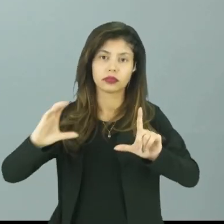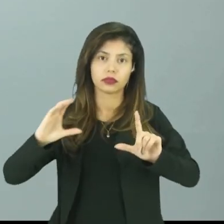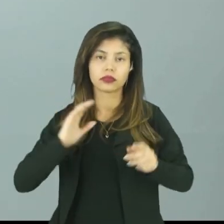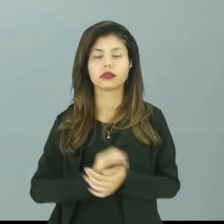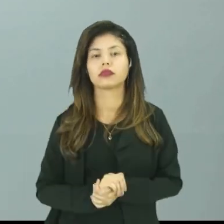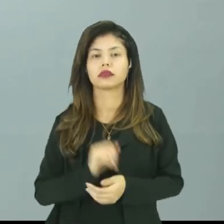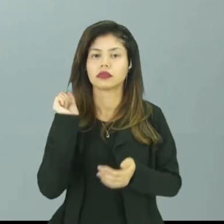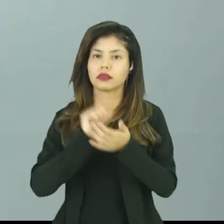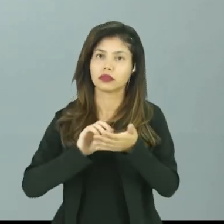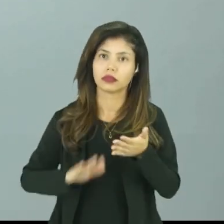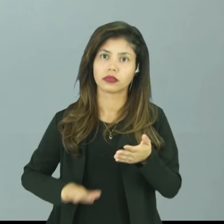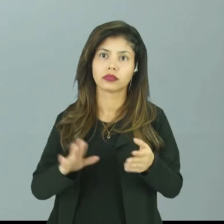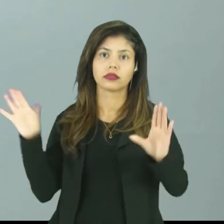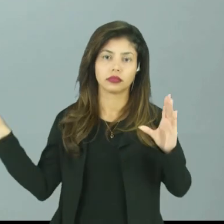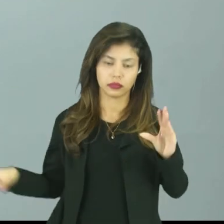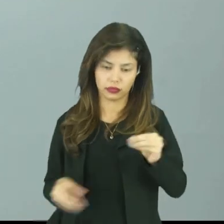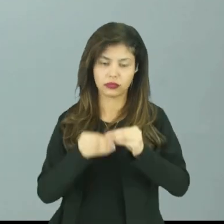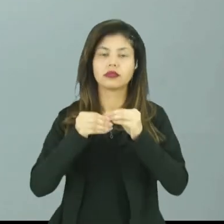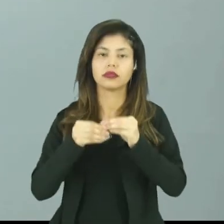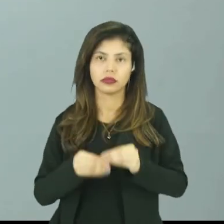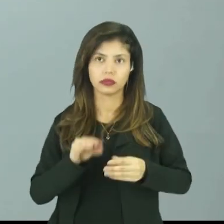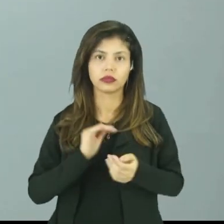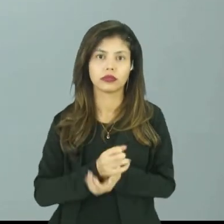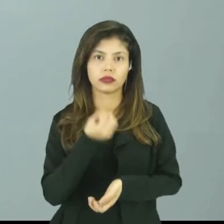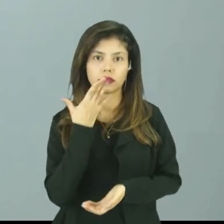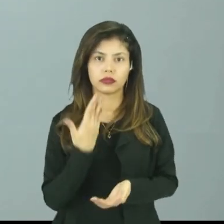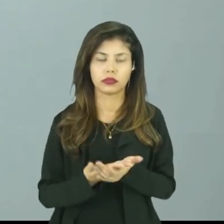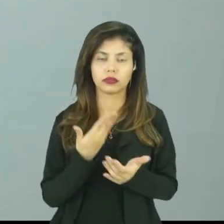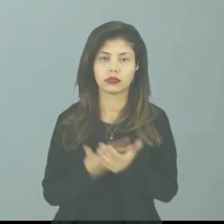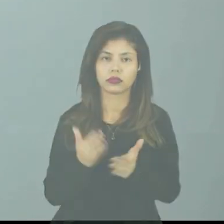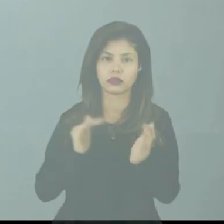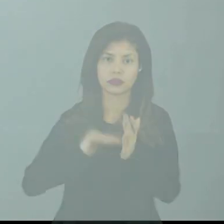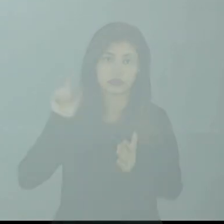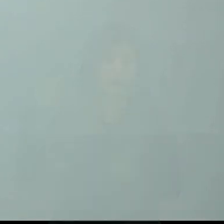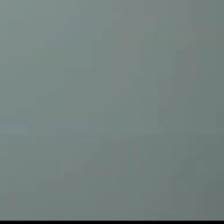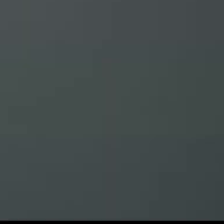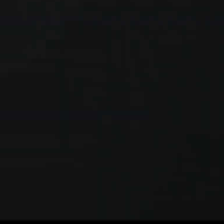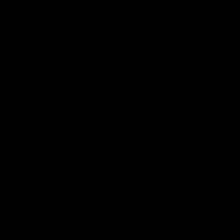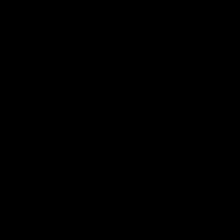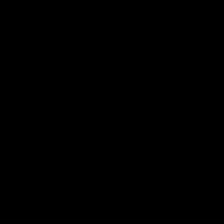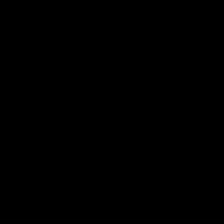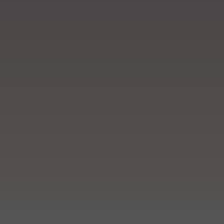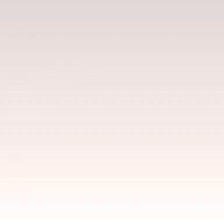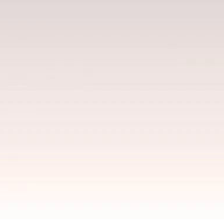Eduque, as atividades complementares. Bons estudos e até a próxima.